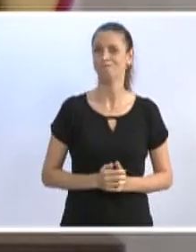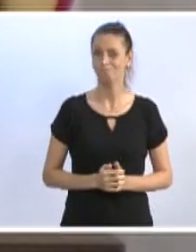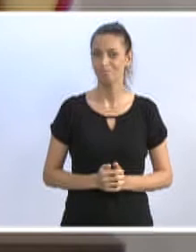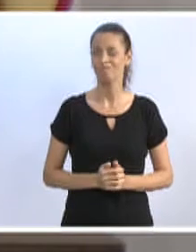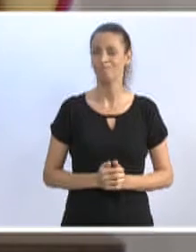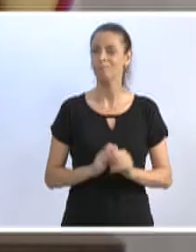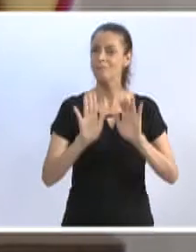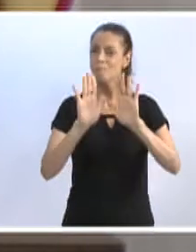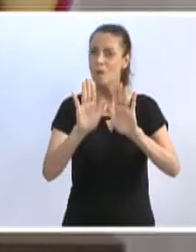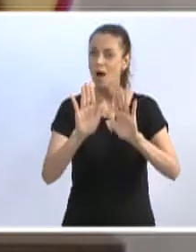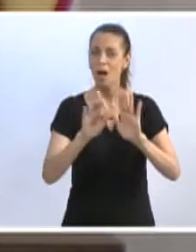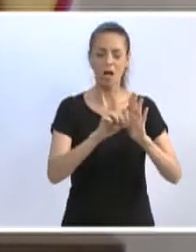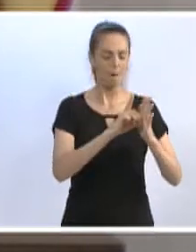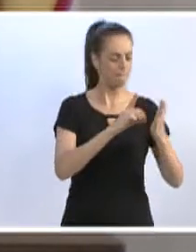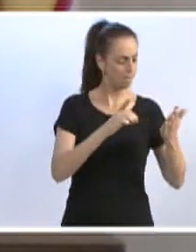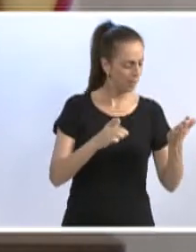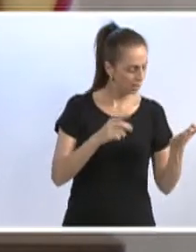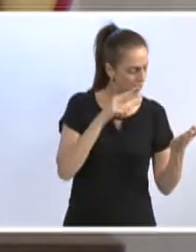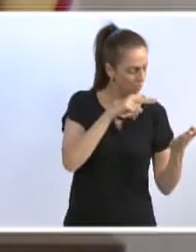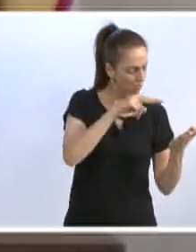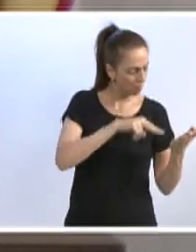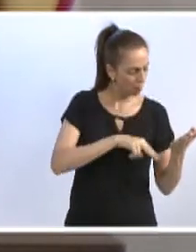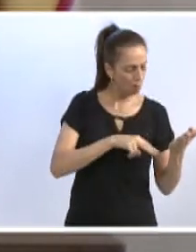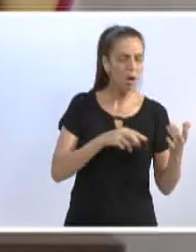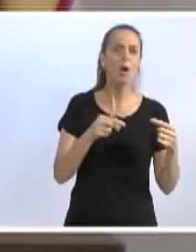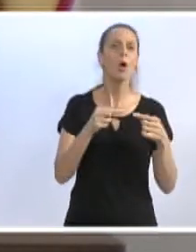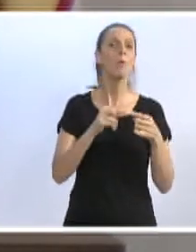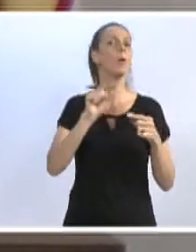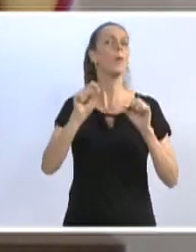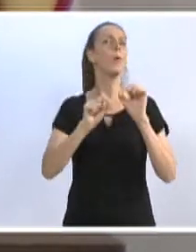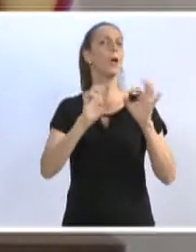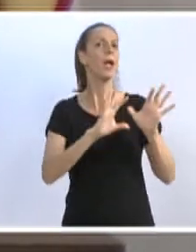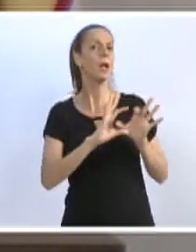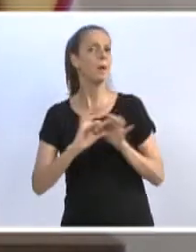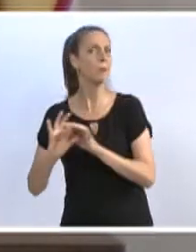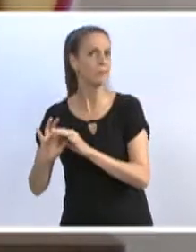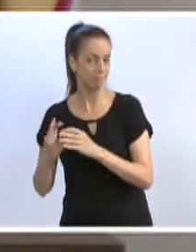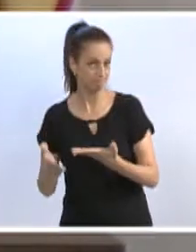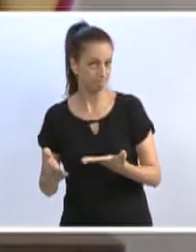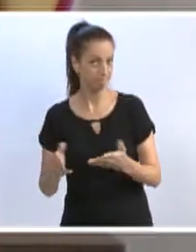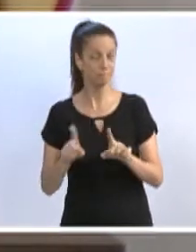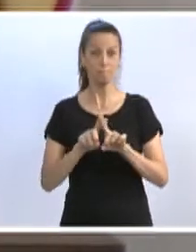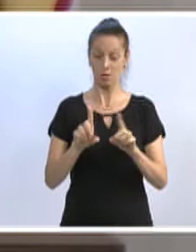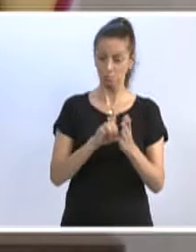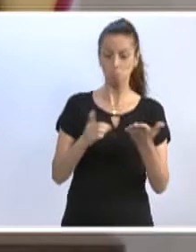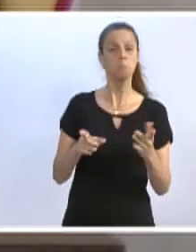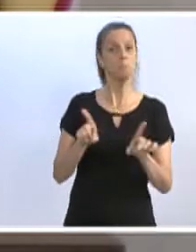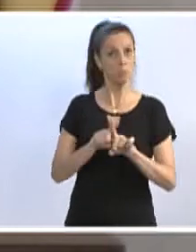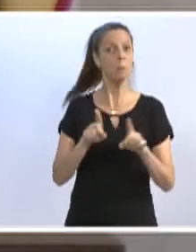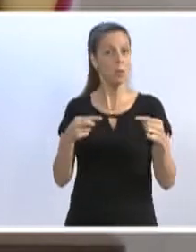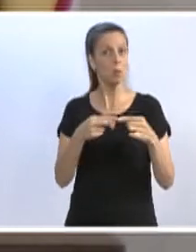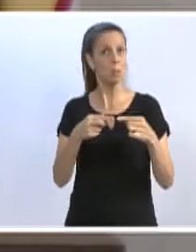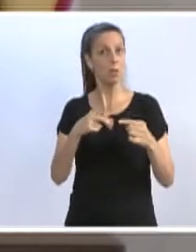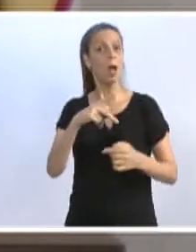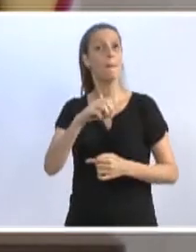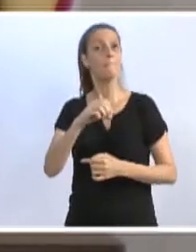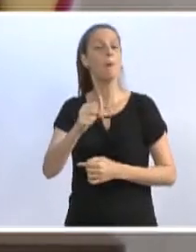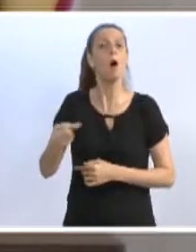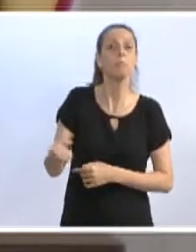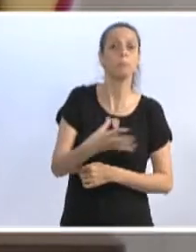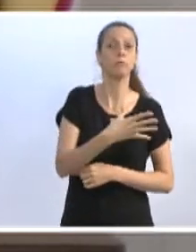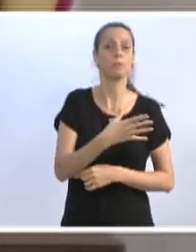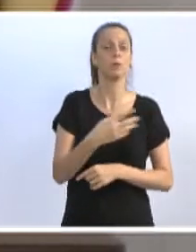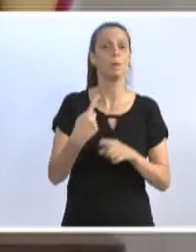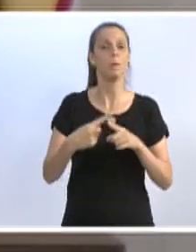é a Bíblia nesse contexto? Eu diria que a Bíblia é um tanto pós-moderna também. São mais de